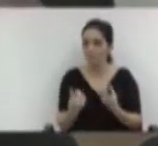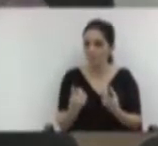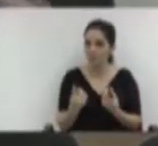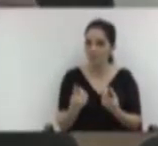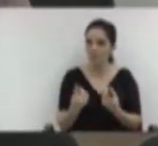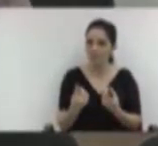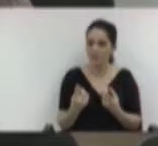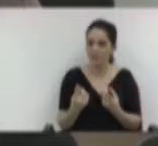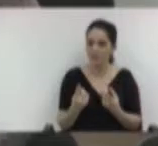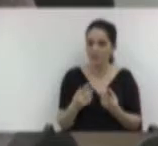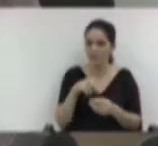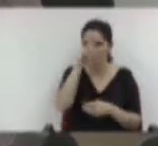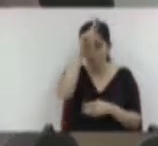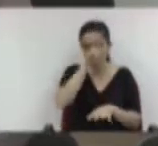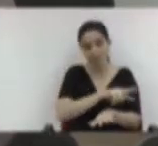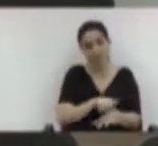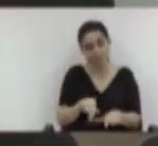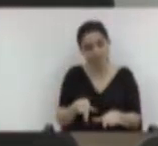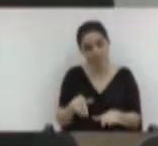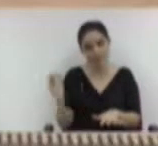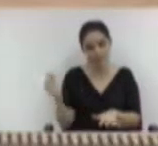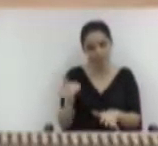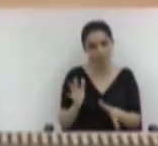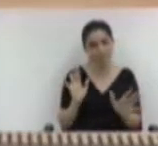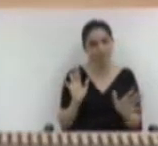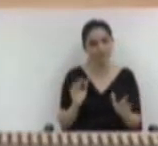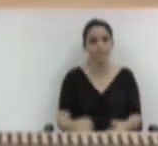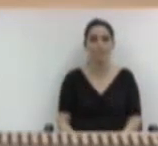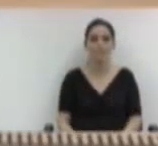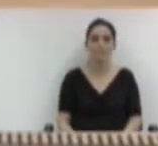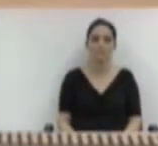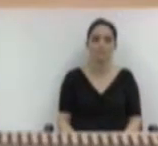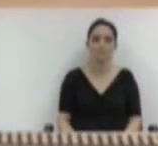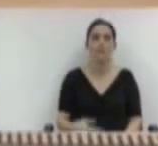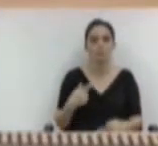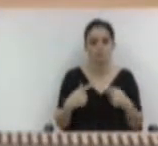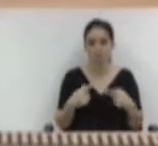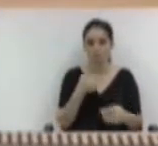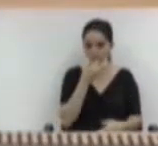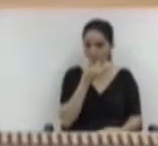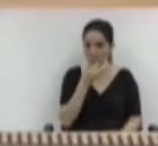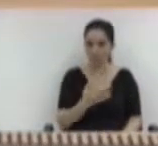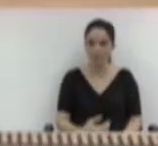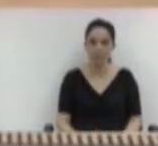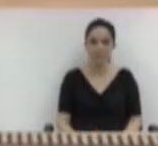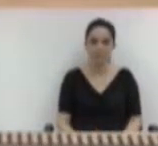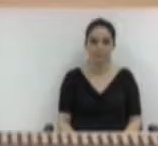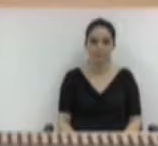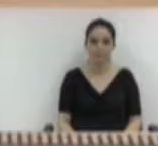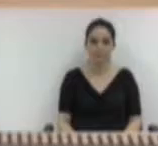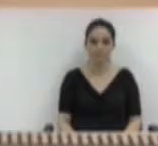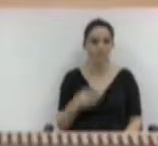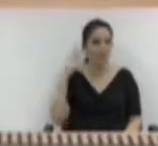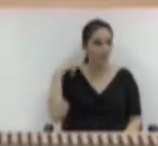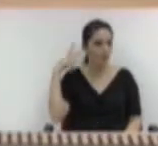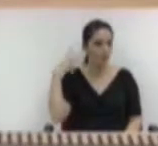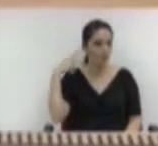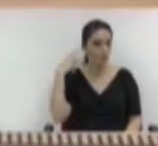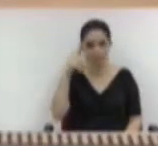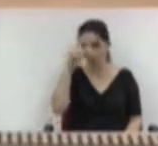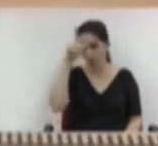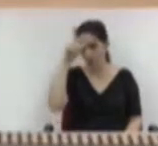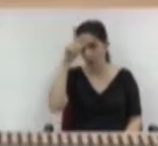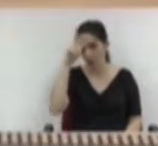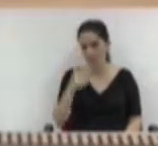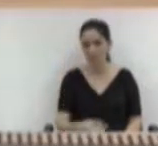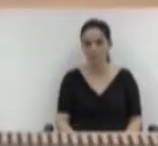os bichinhos peçonhentos. Ainda em discussão o requerimento. Para discutir, vereador Leman da